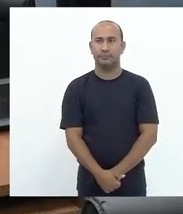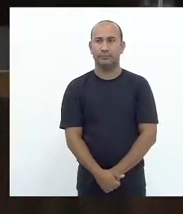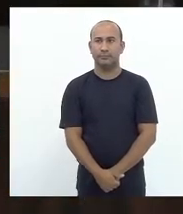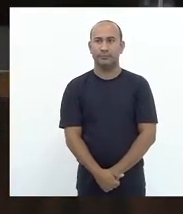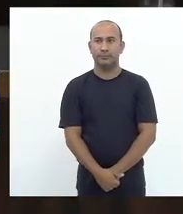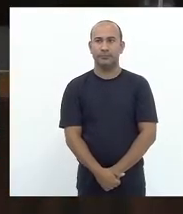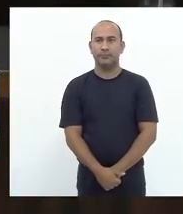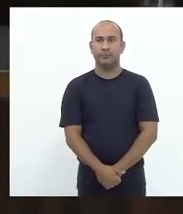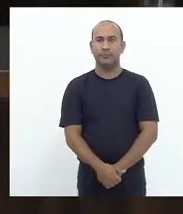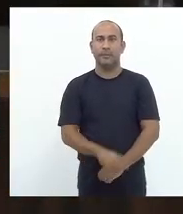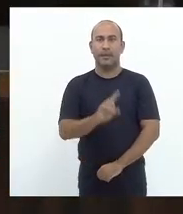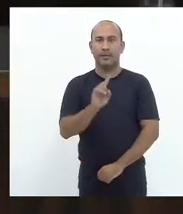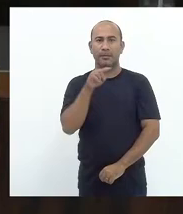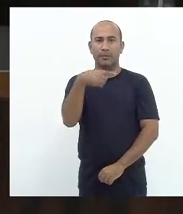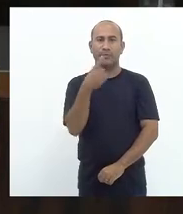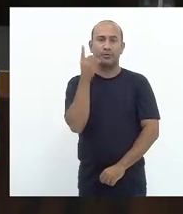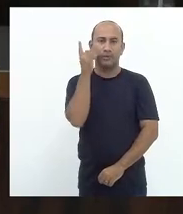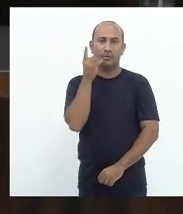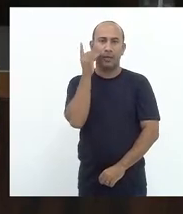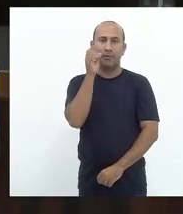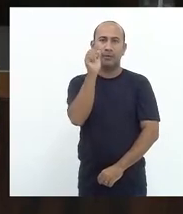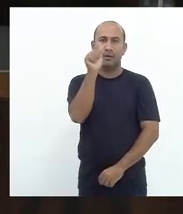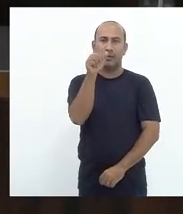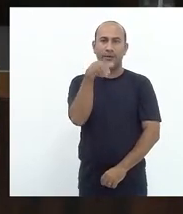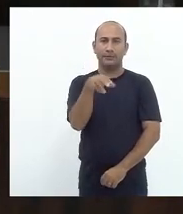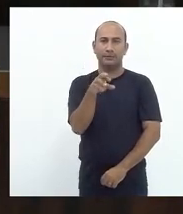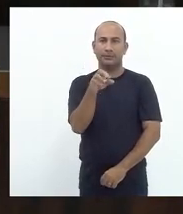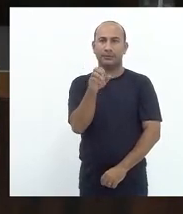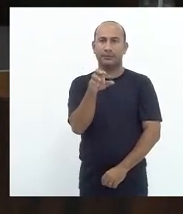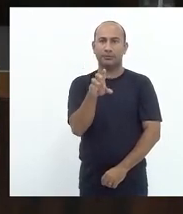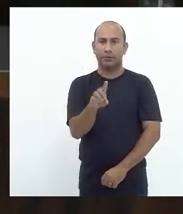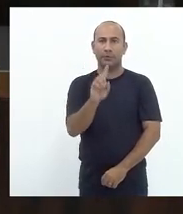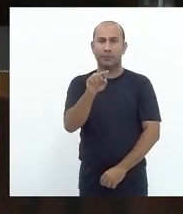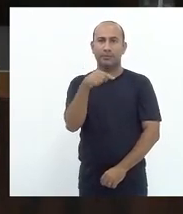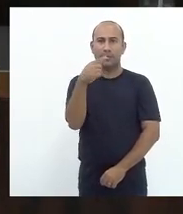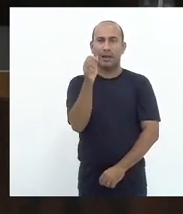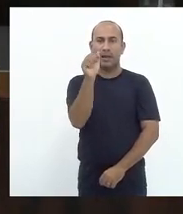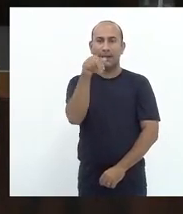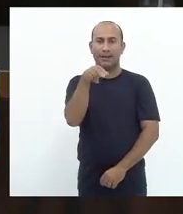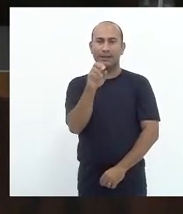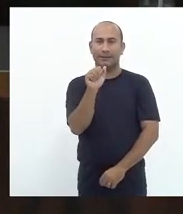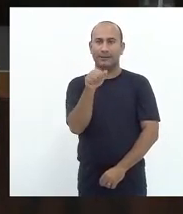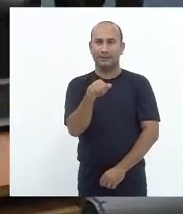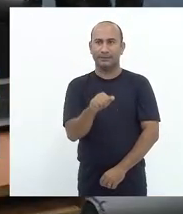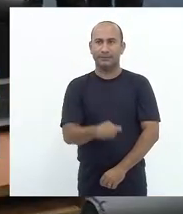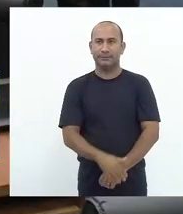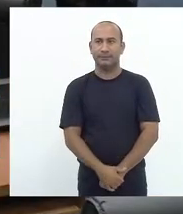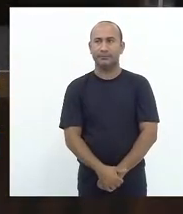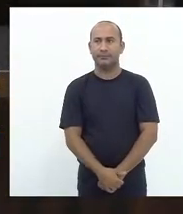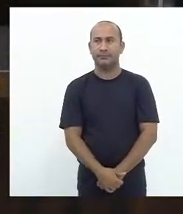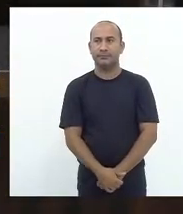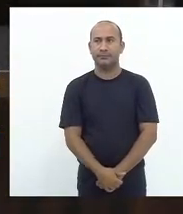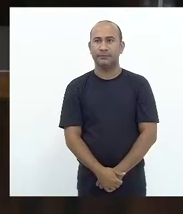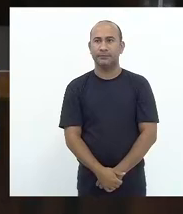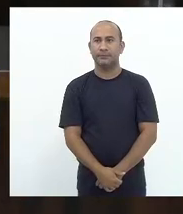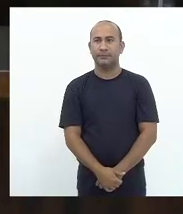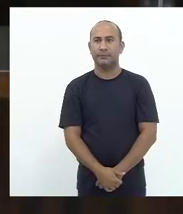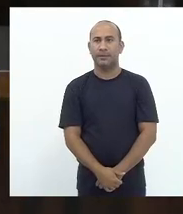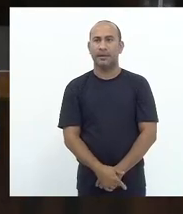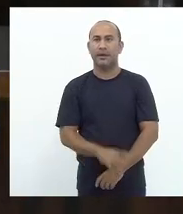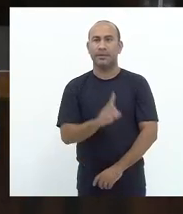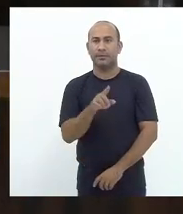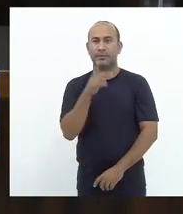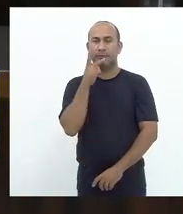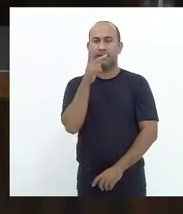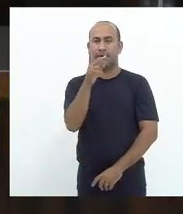Logo em seguida, o deputado Anderson e, após, a deputada Alana Paz. E caminharemos para as declarações de